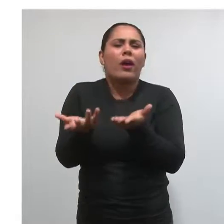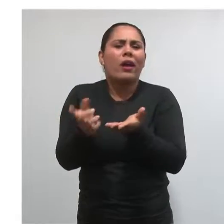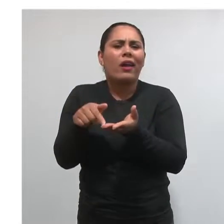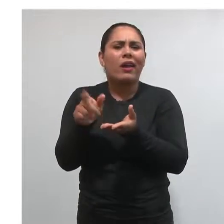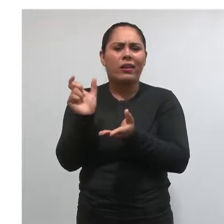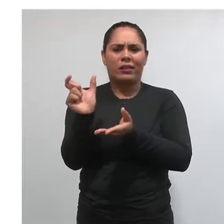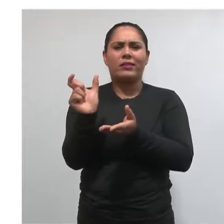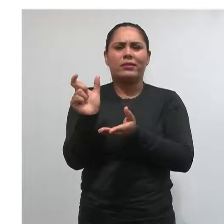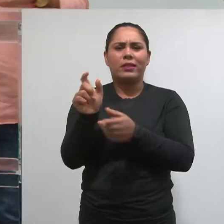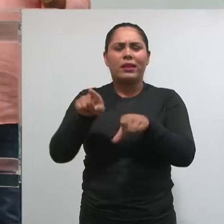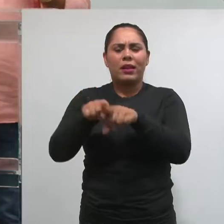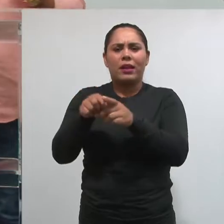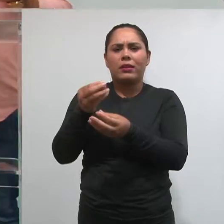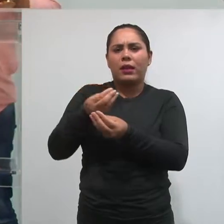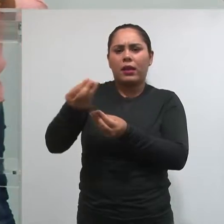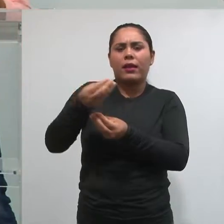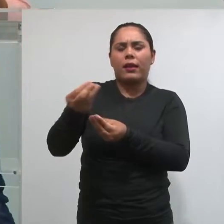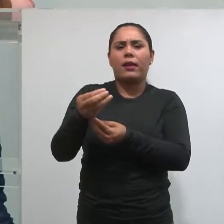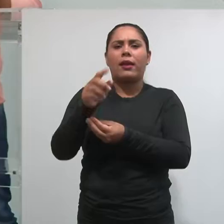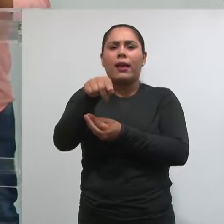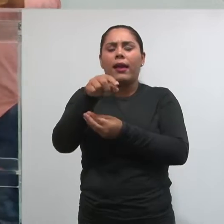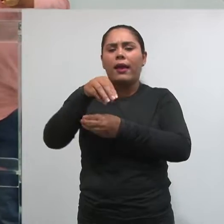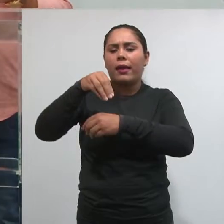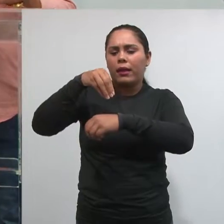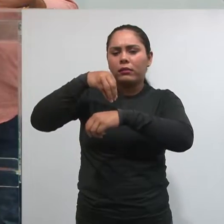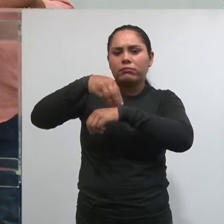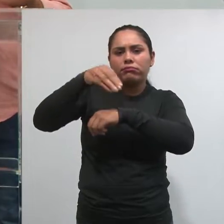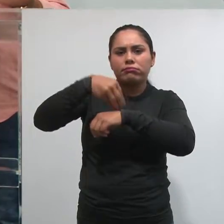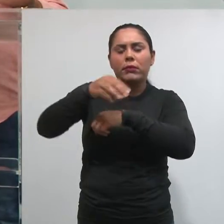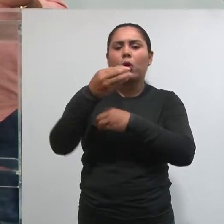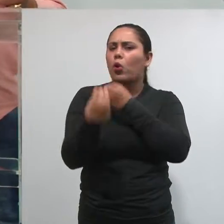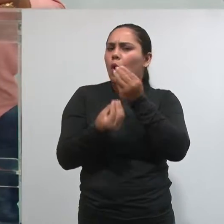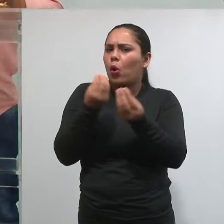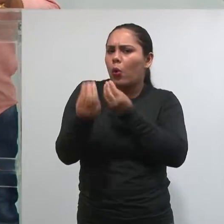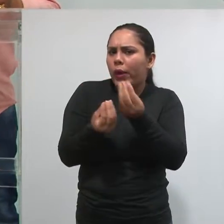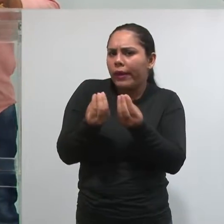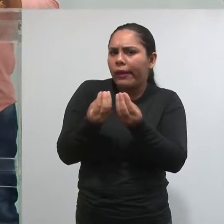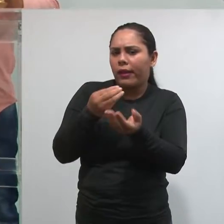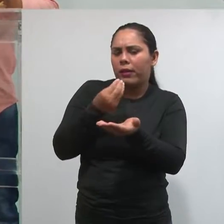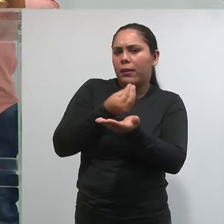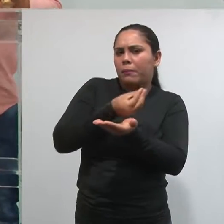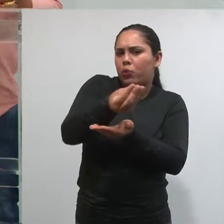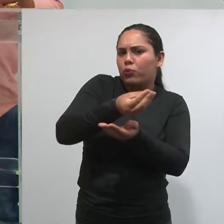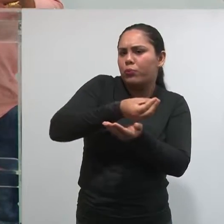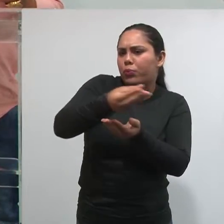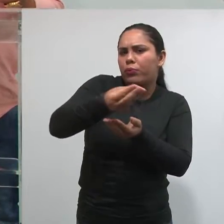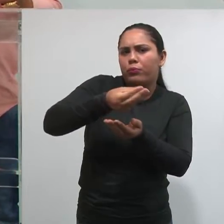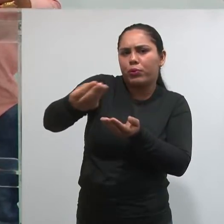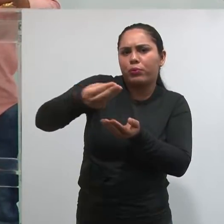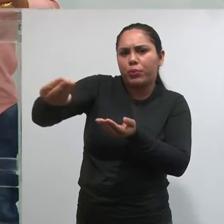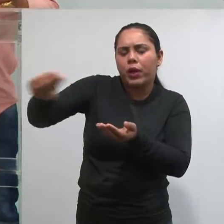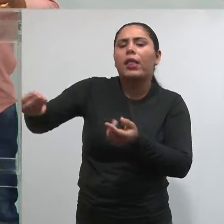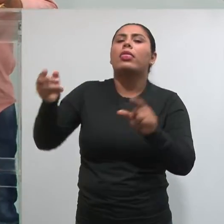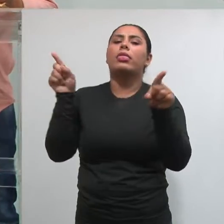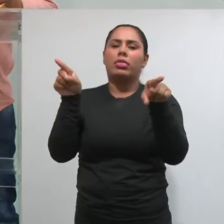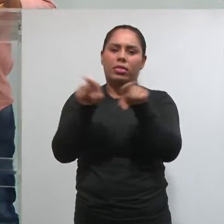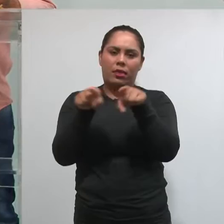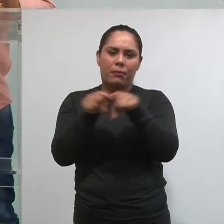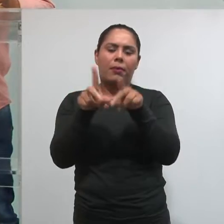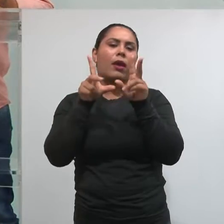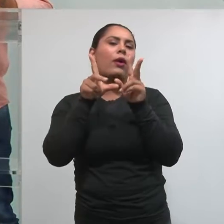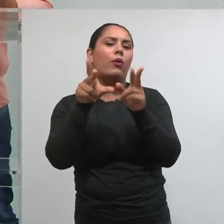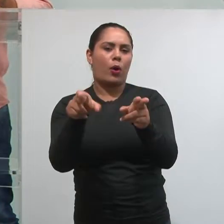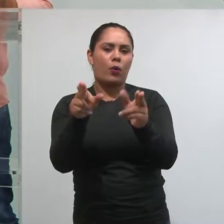política redistributiva? Como o próprio nome sugere, é uma política que redistribui. Então, ela também atende grupos